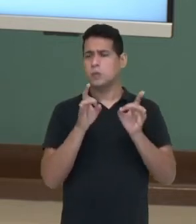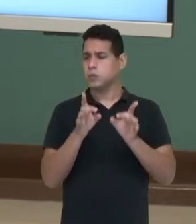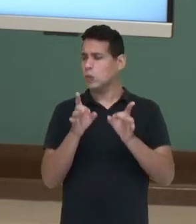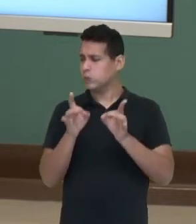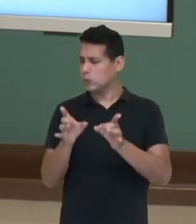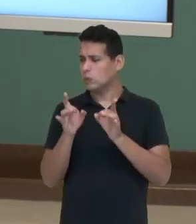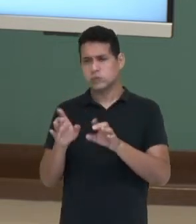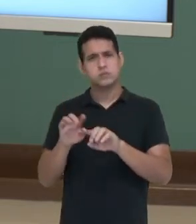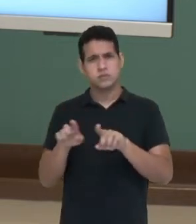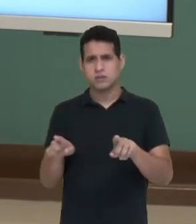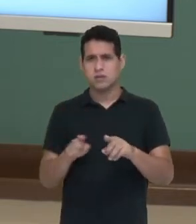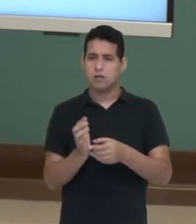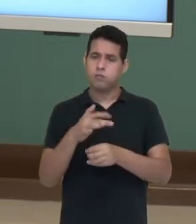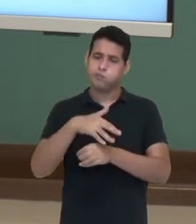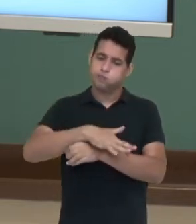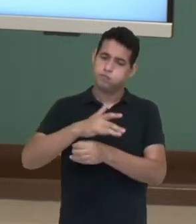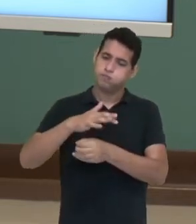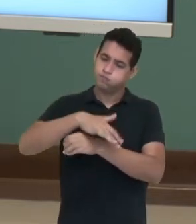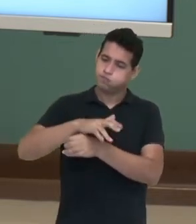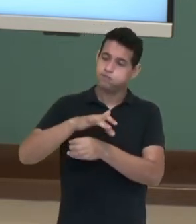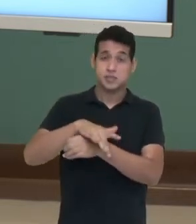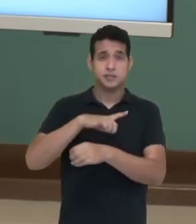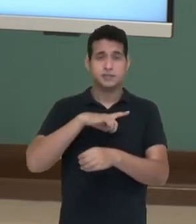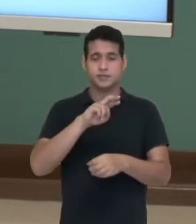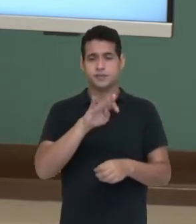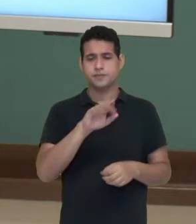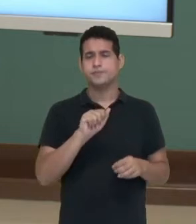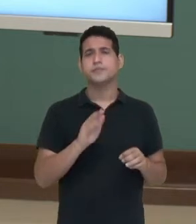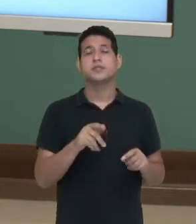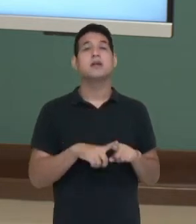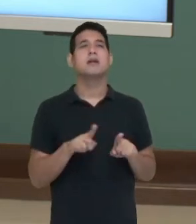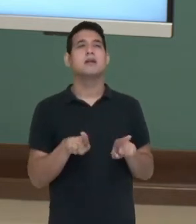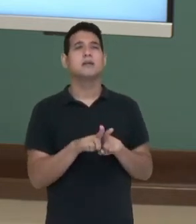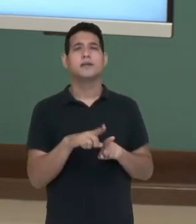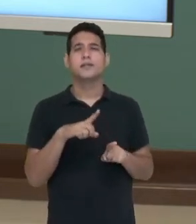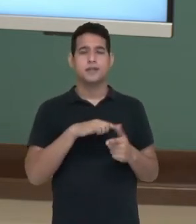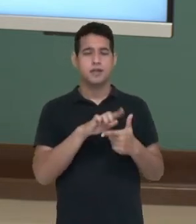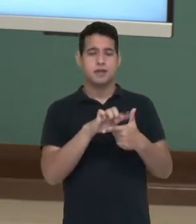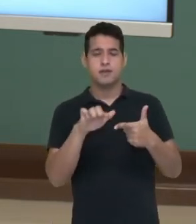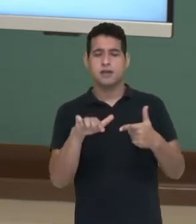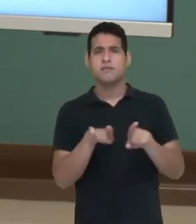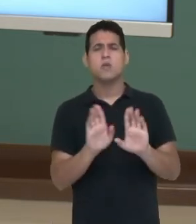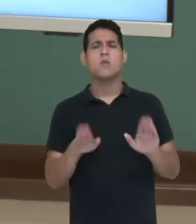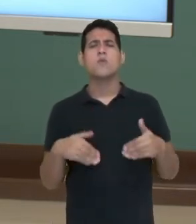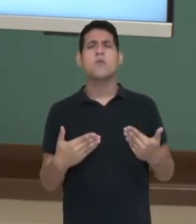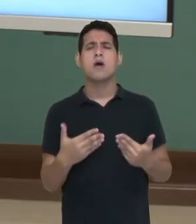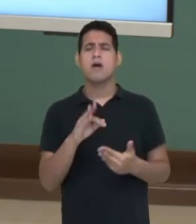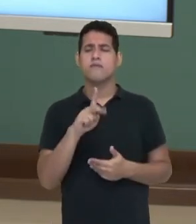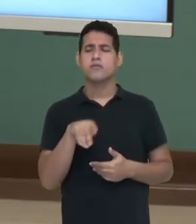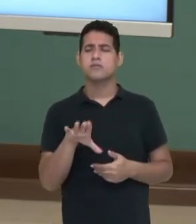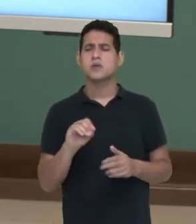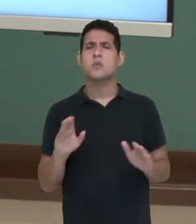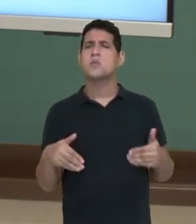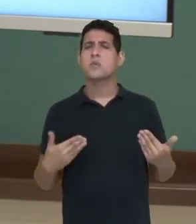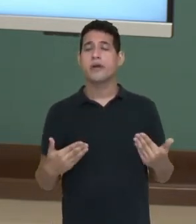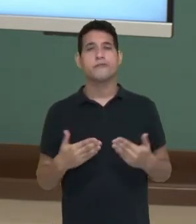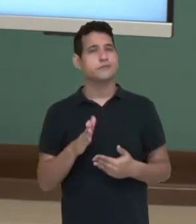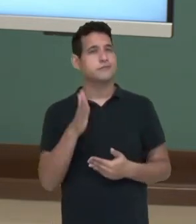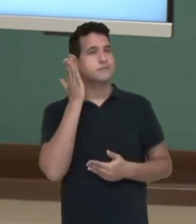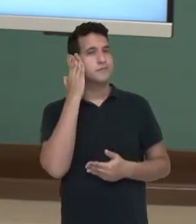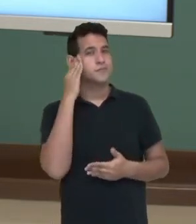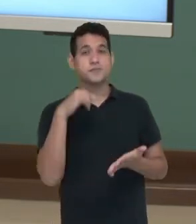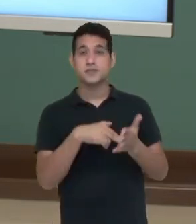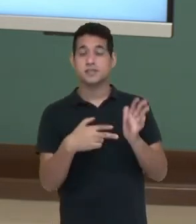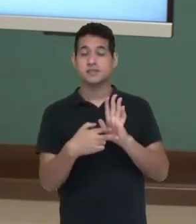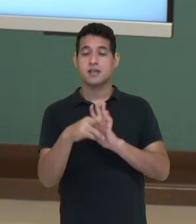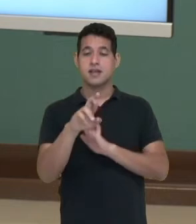descarregando, descarregando, está aqui a reta, ok? Dado esse gráfico, qual é a função? Então, você já sabe que é uma